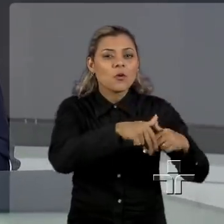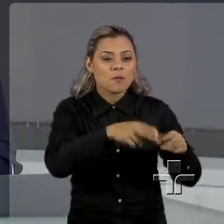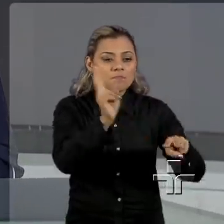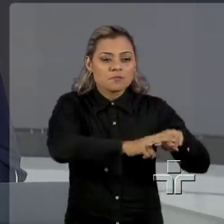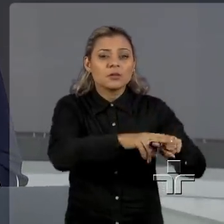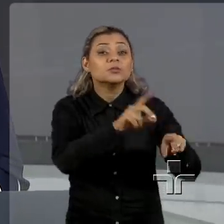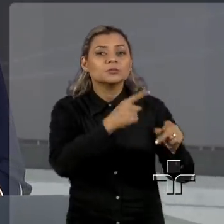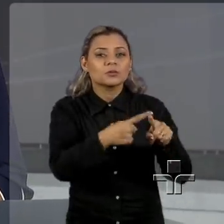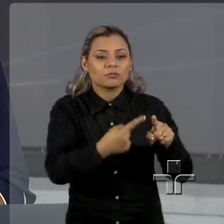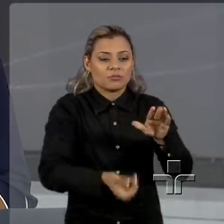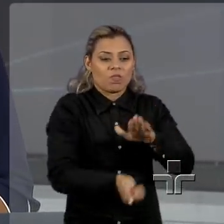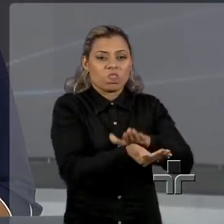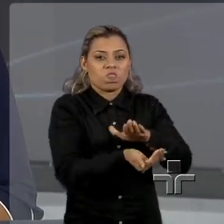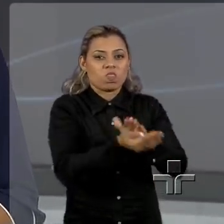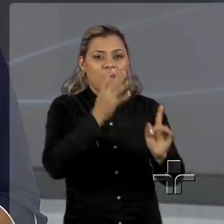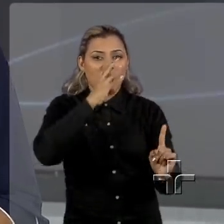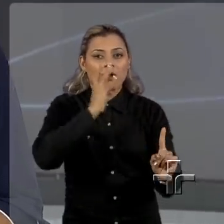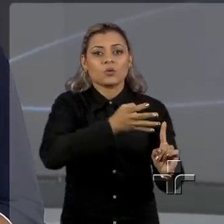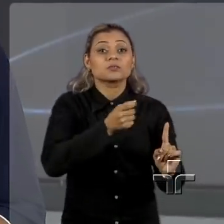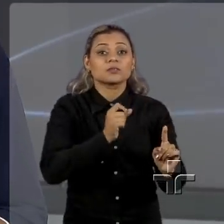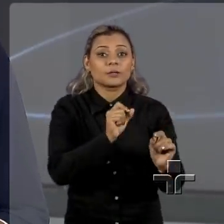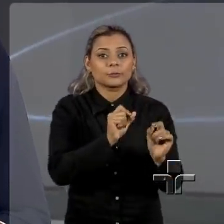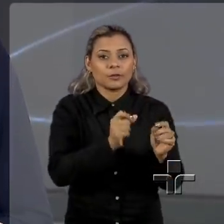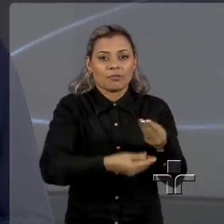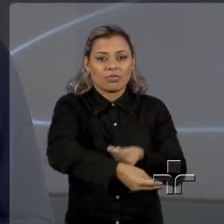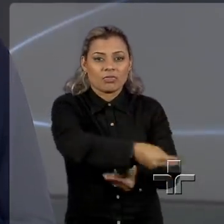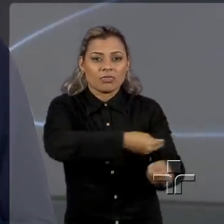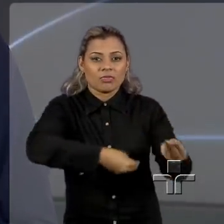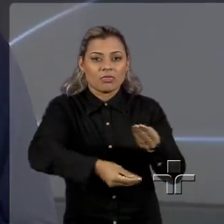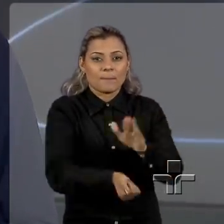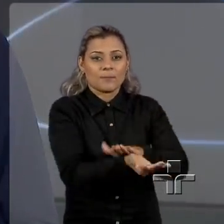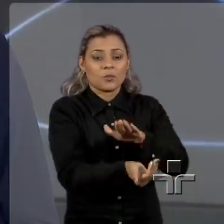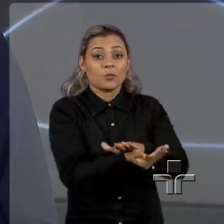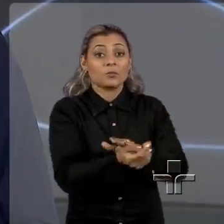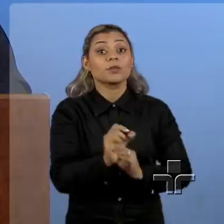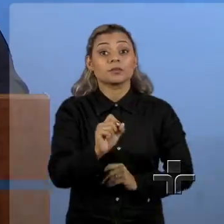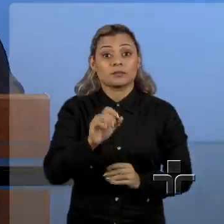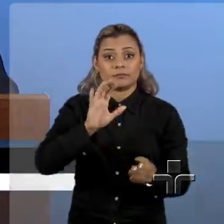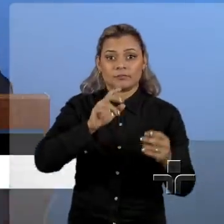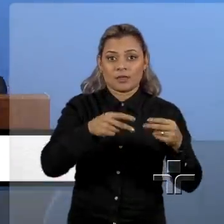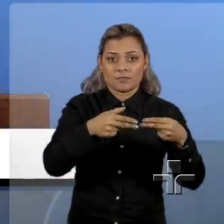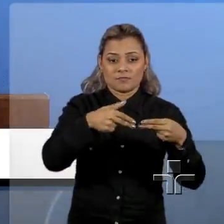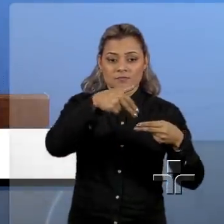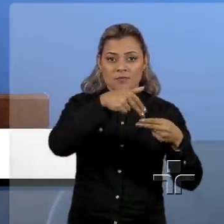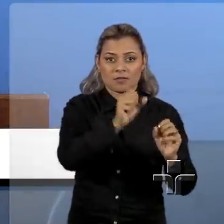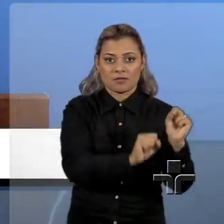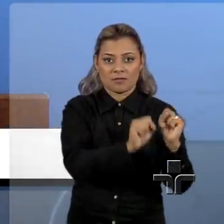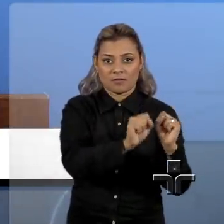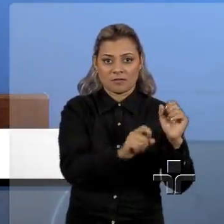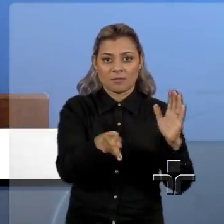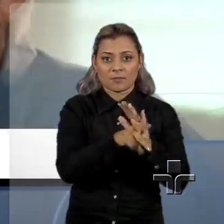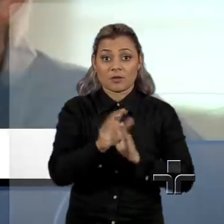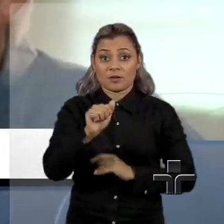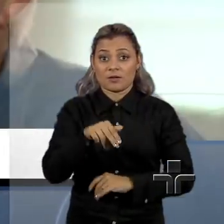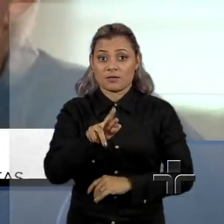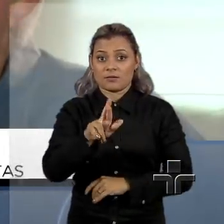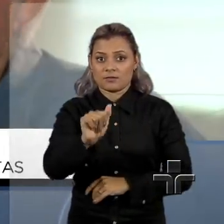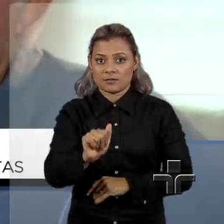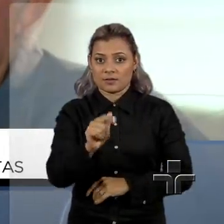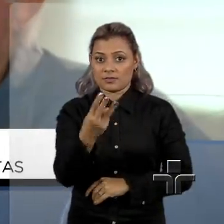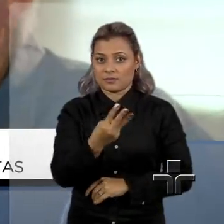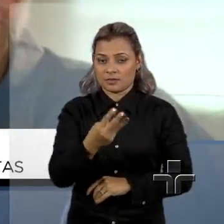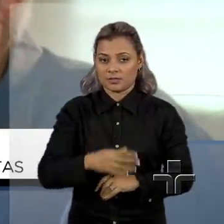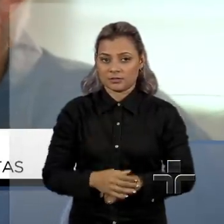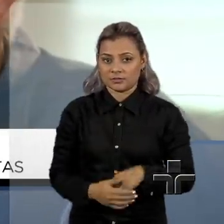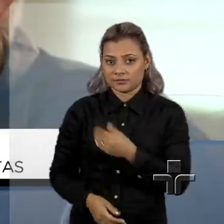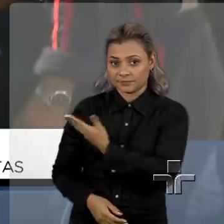propinas nas obras da usina nuclear Angra 3. E veja também nessa edição. Michel Temer, o